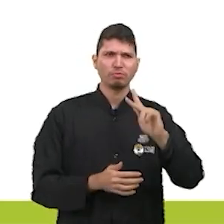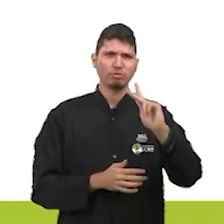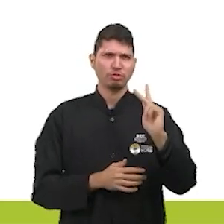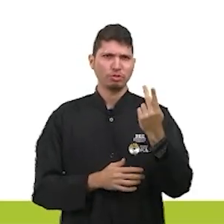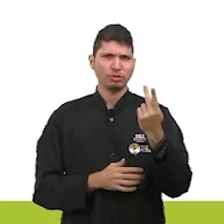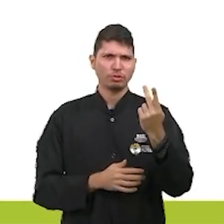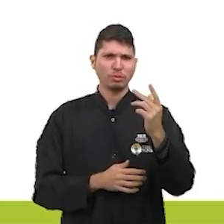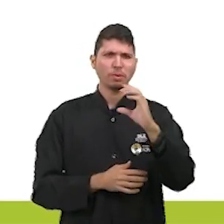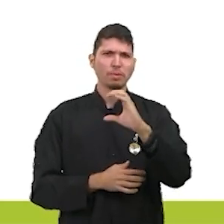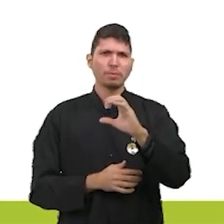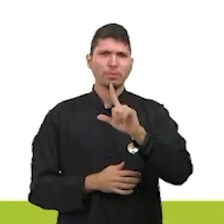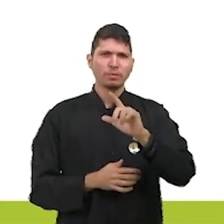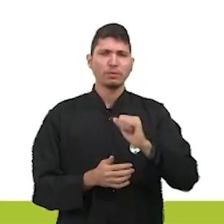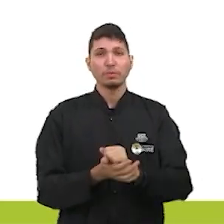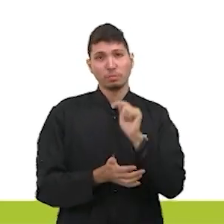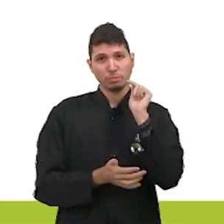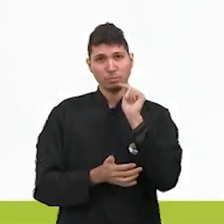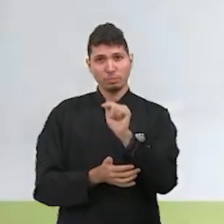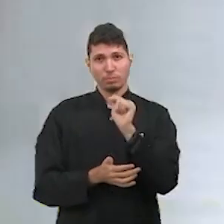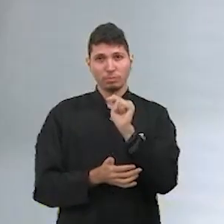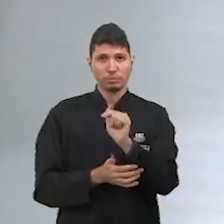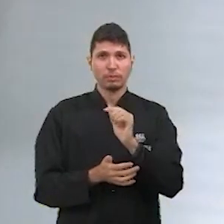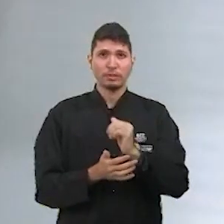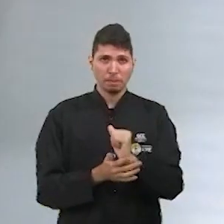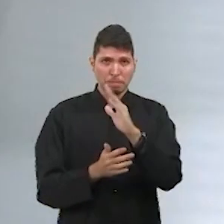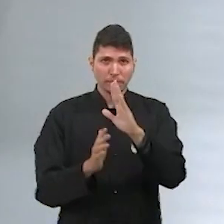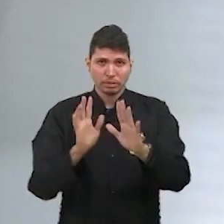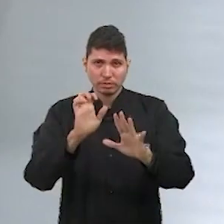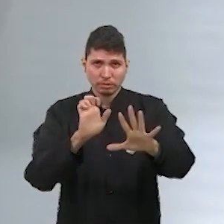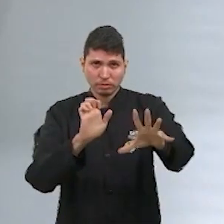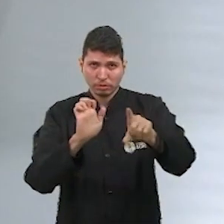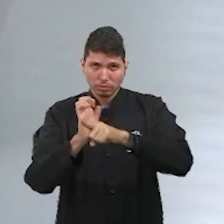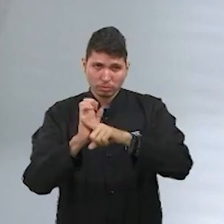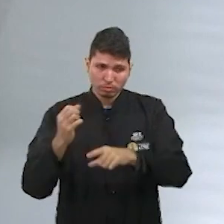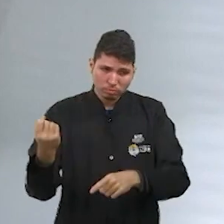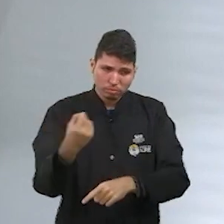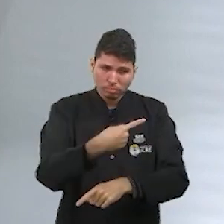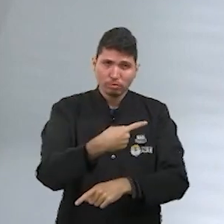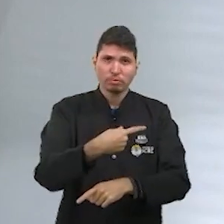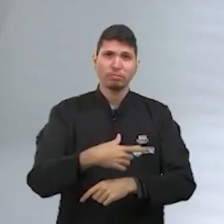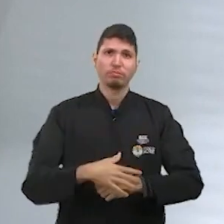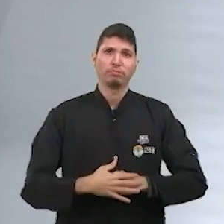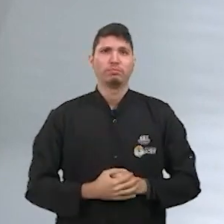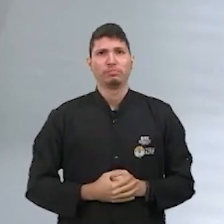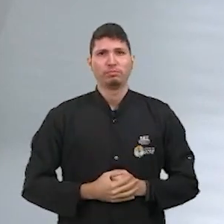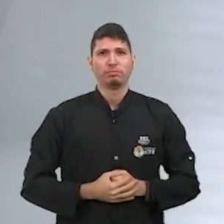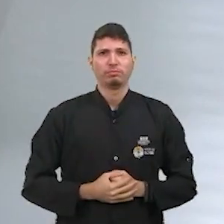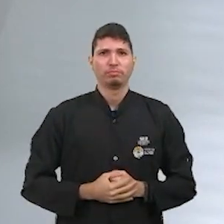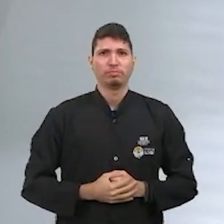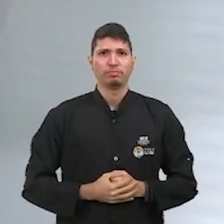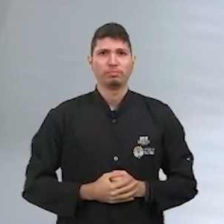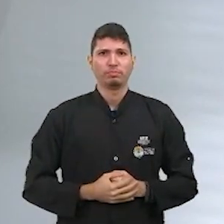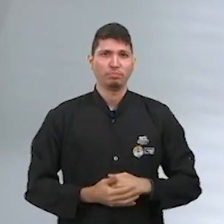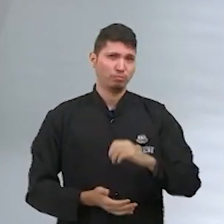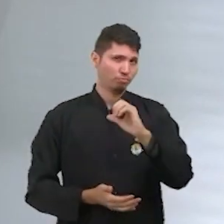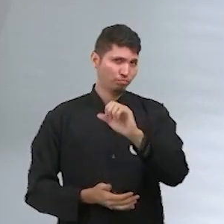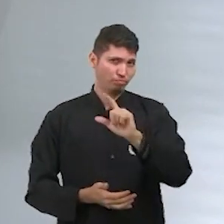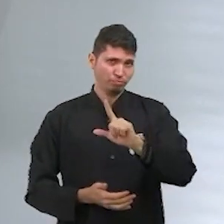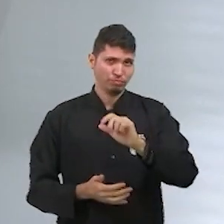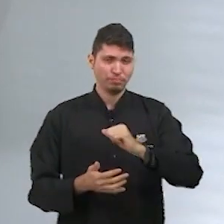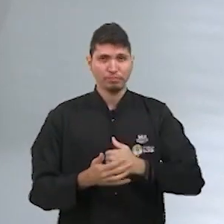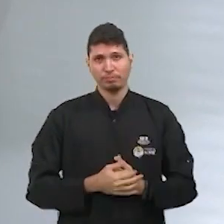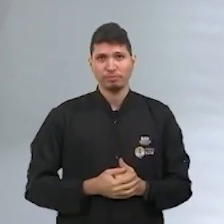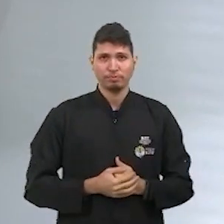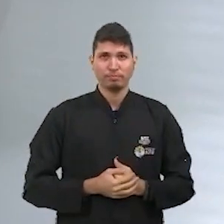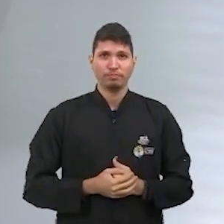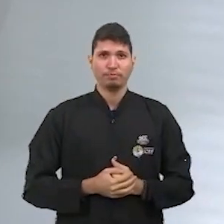com o cloro ele é mais eletronegativo do que o hidrogênio. Então, por si só, né, o cloro ele vai